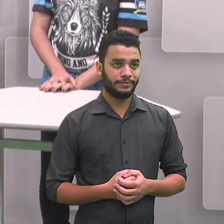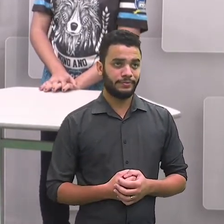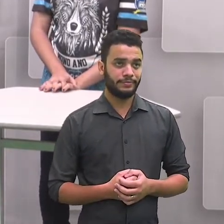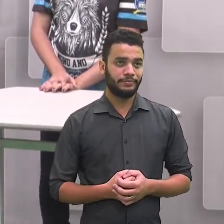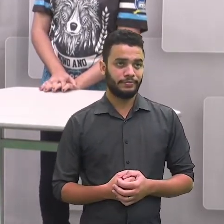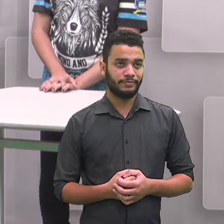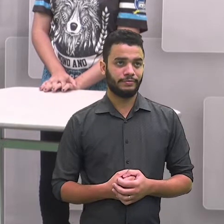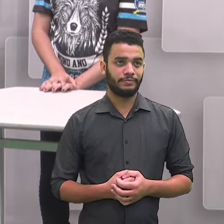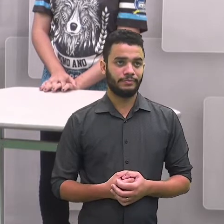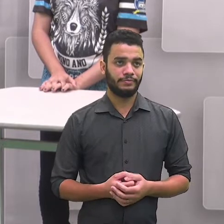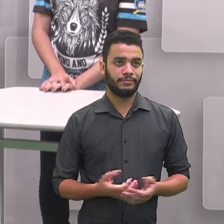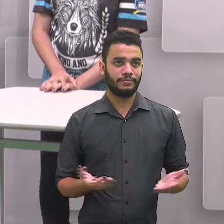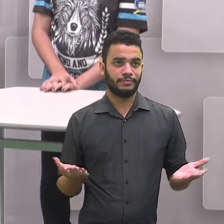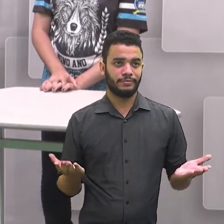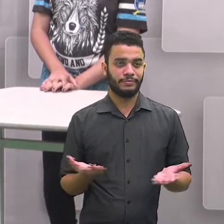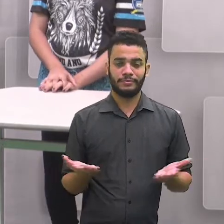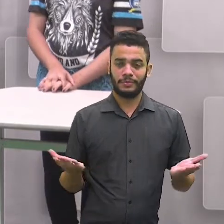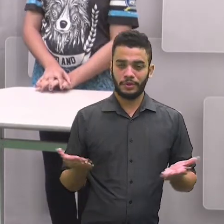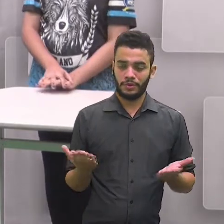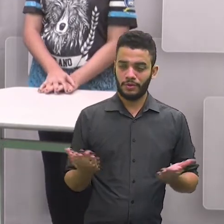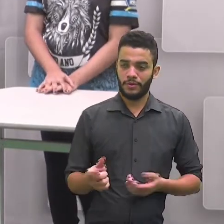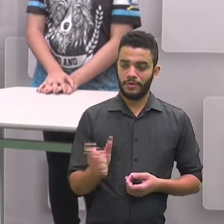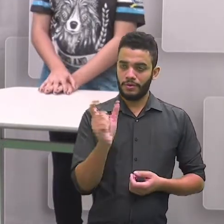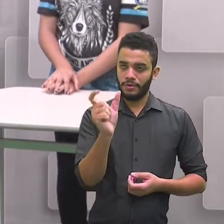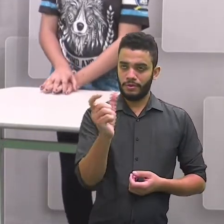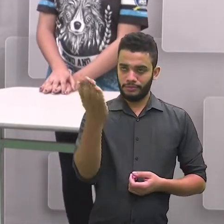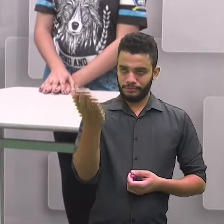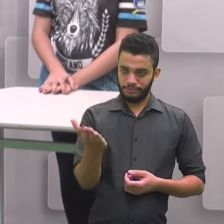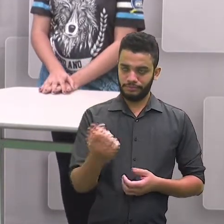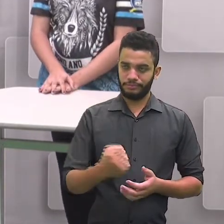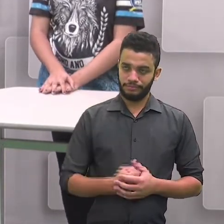Uhum. Então, agora é a sua vez.